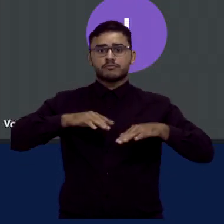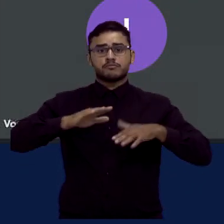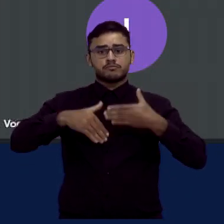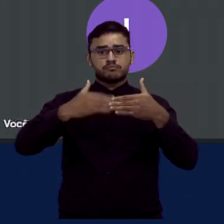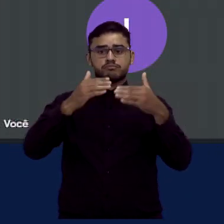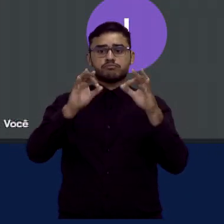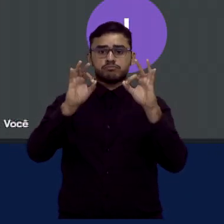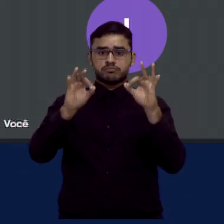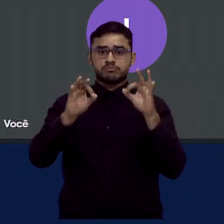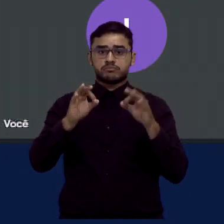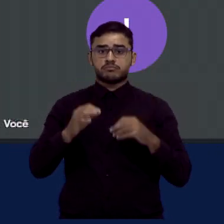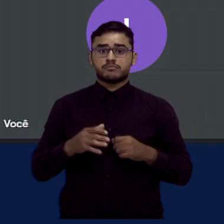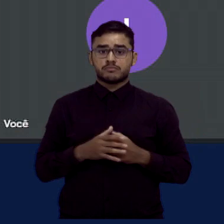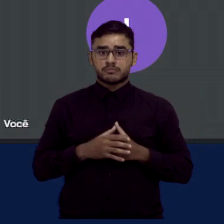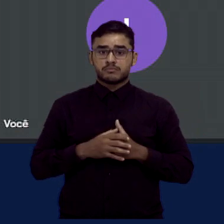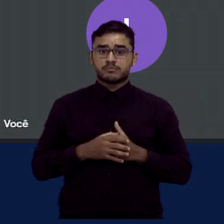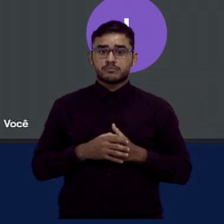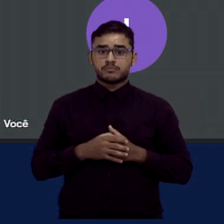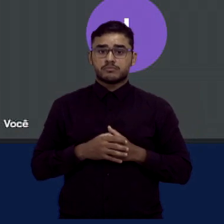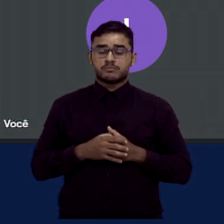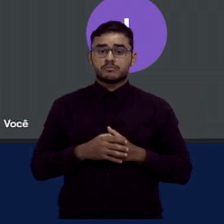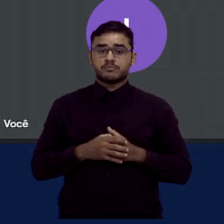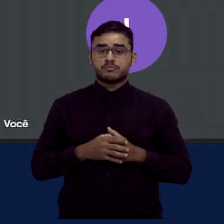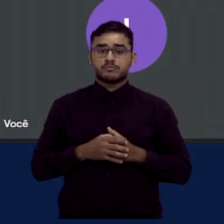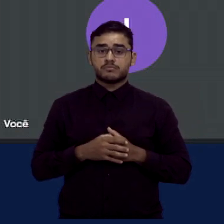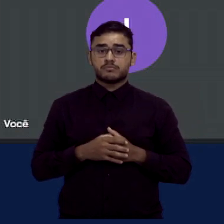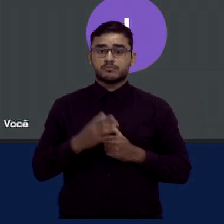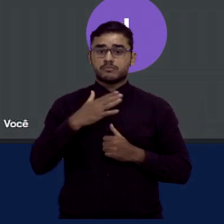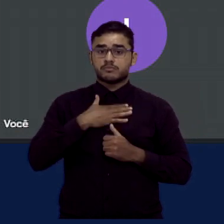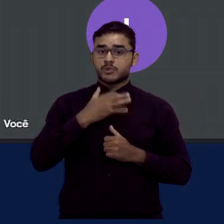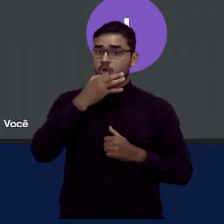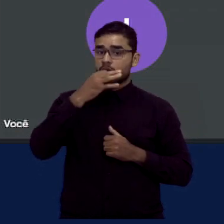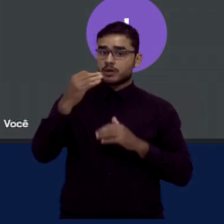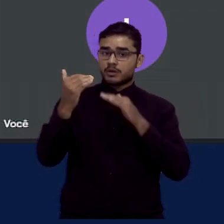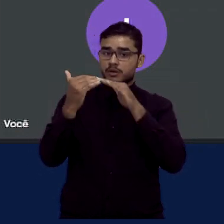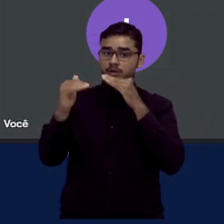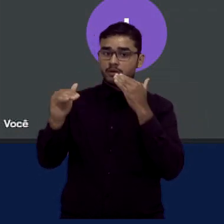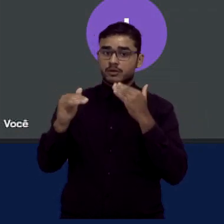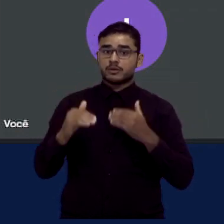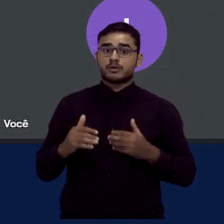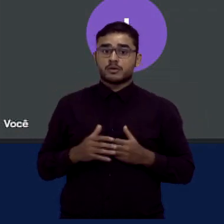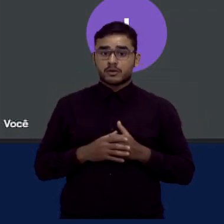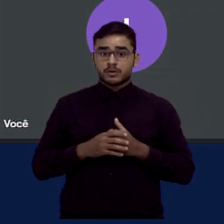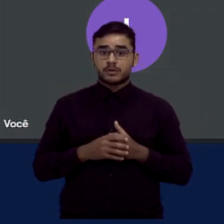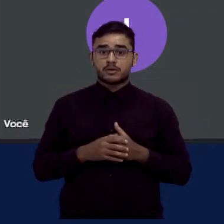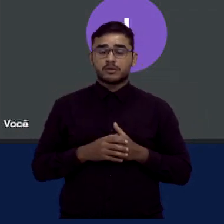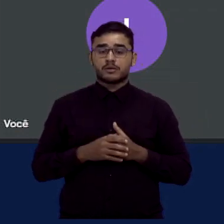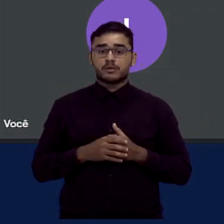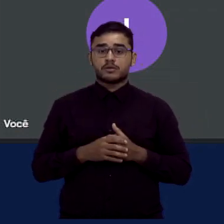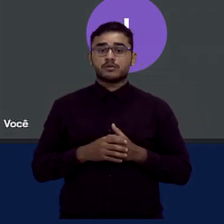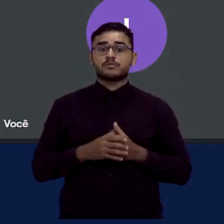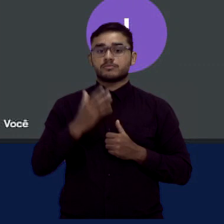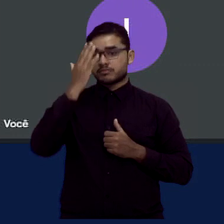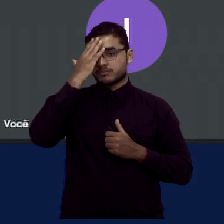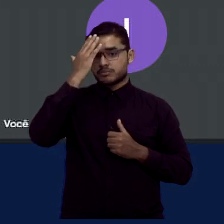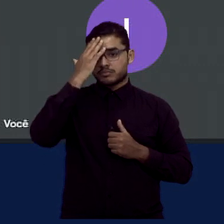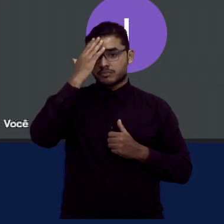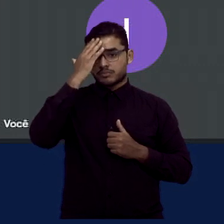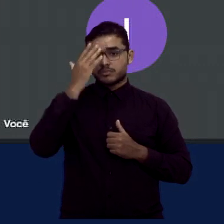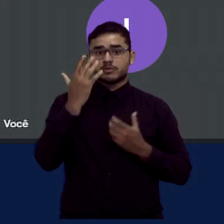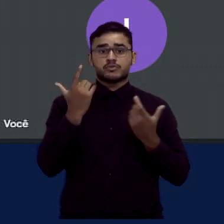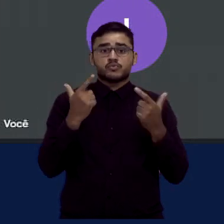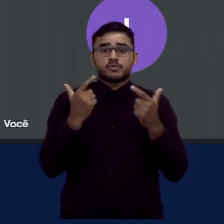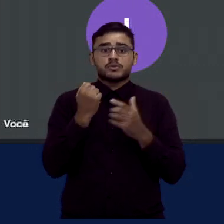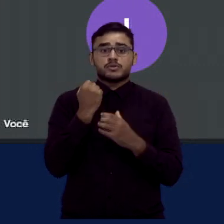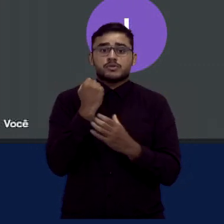isso que eu não estou me confrontando com essa visão. Estou dizendo assim, às vezes há um ambiente de insegurança para